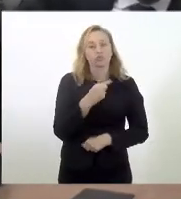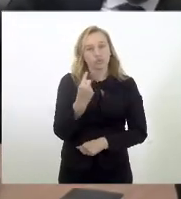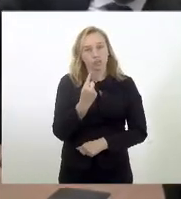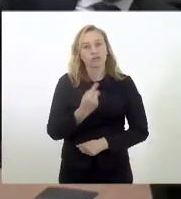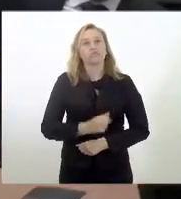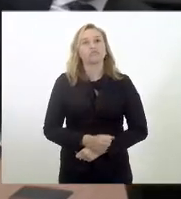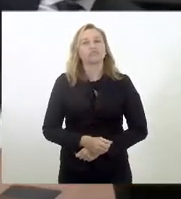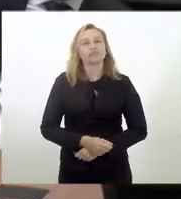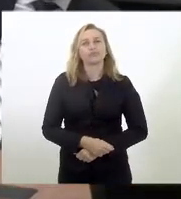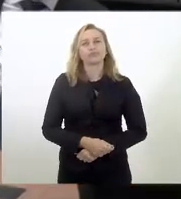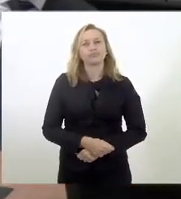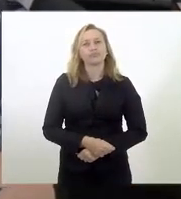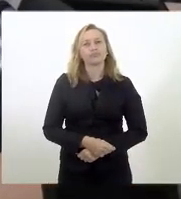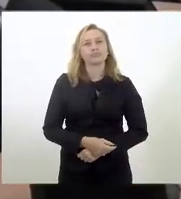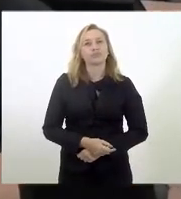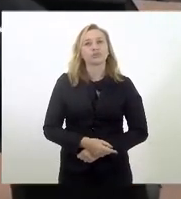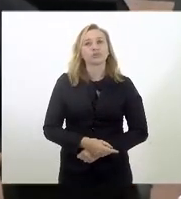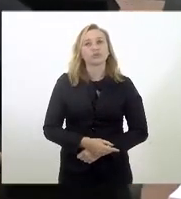só